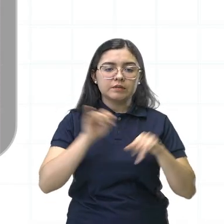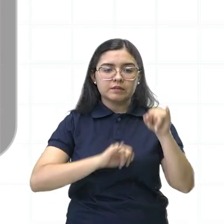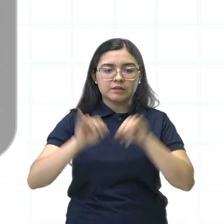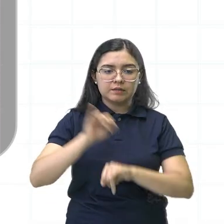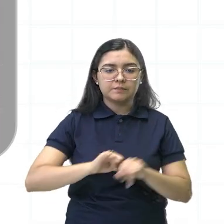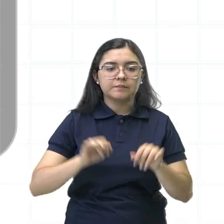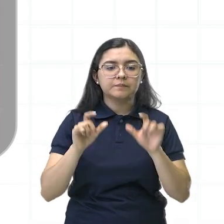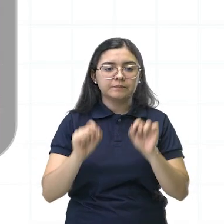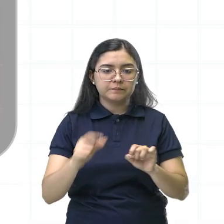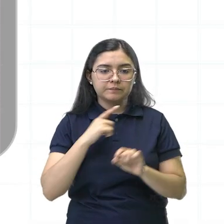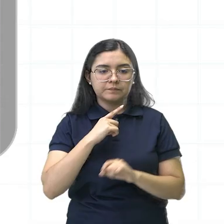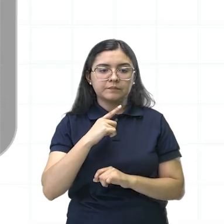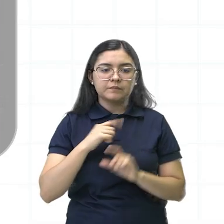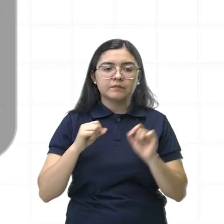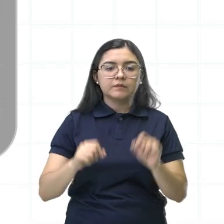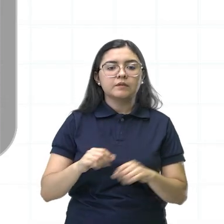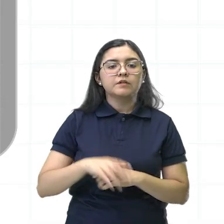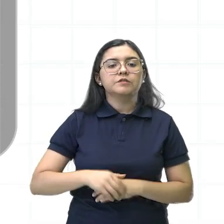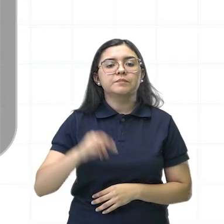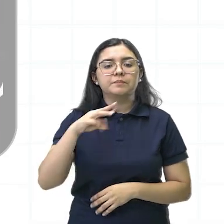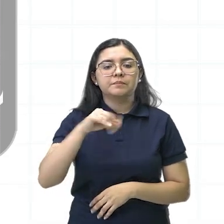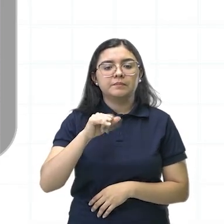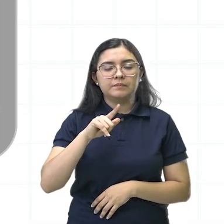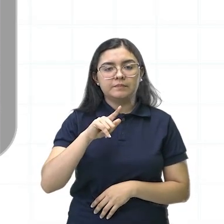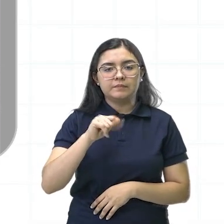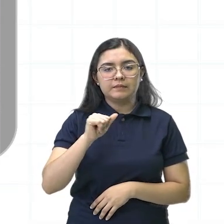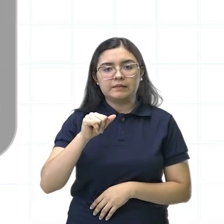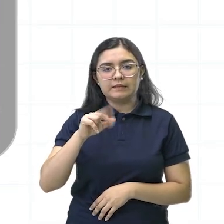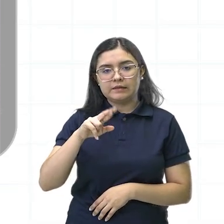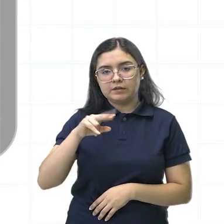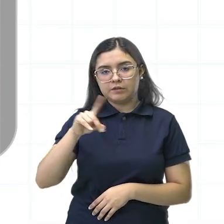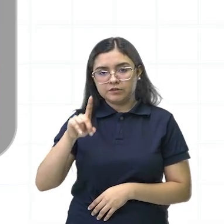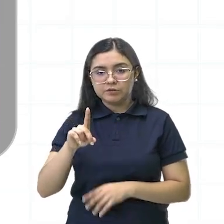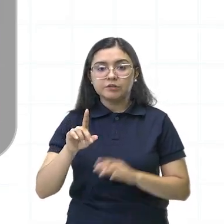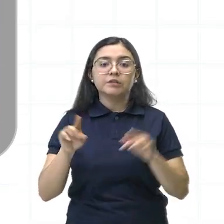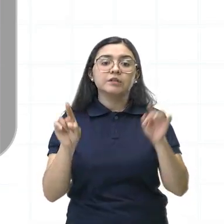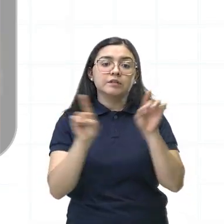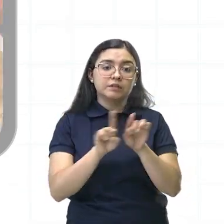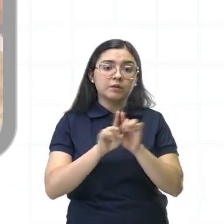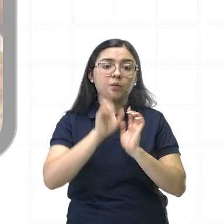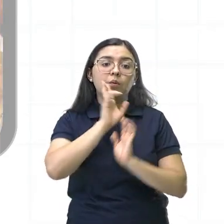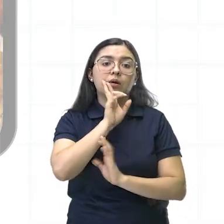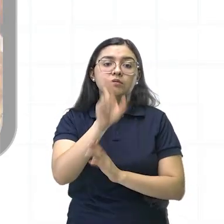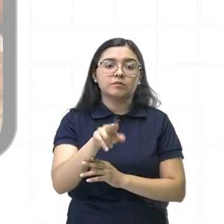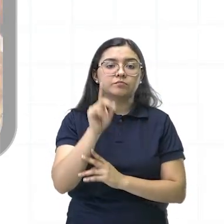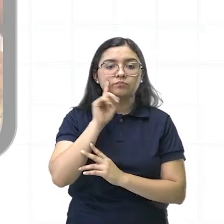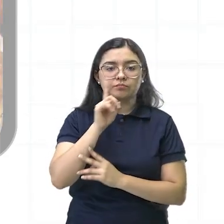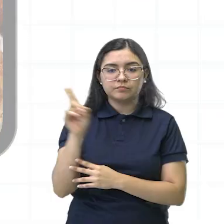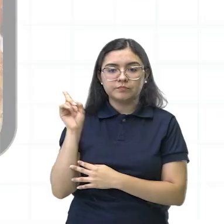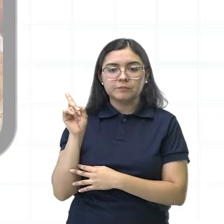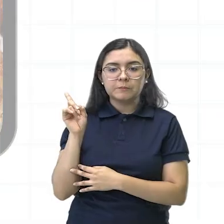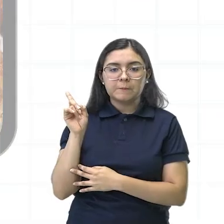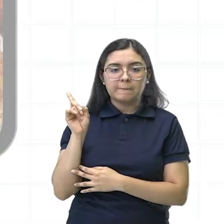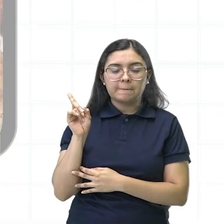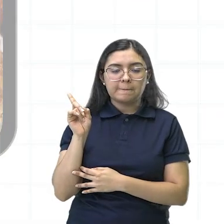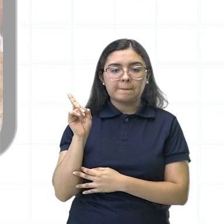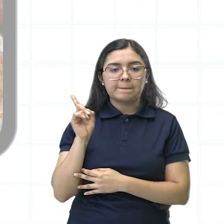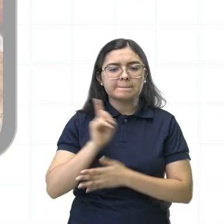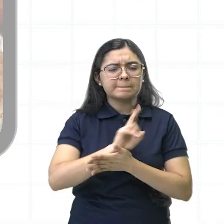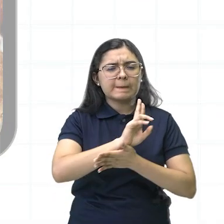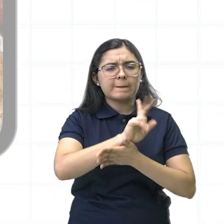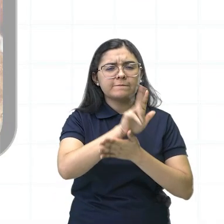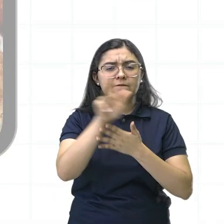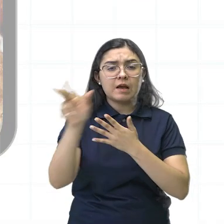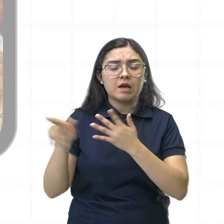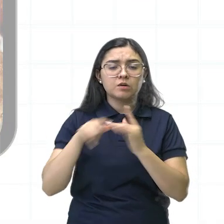de reação de Maillard. E aí, nós temos como resultado, sim, essa